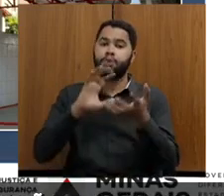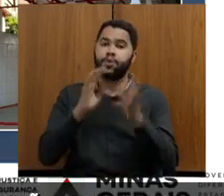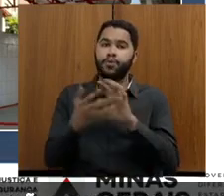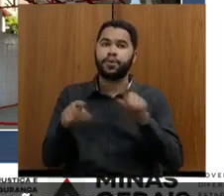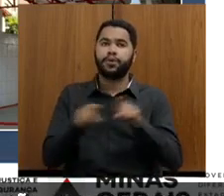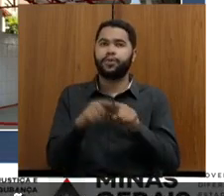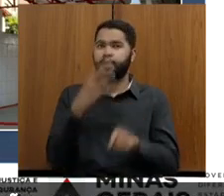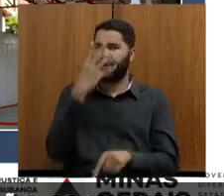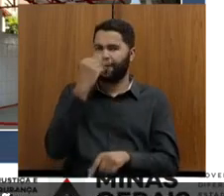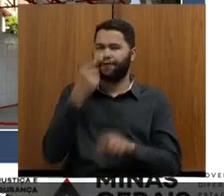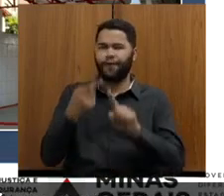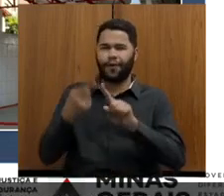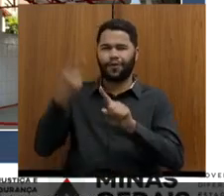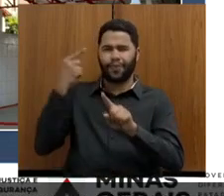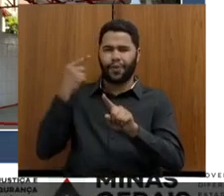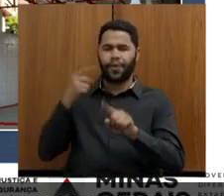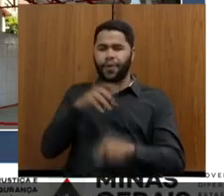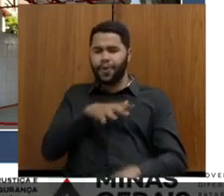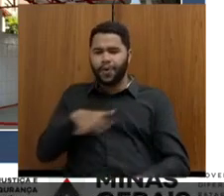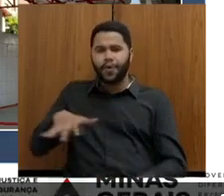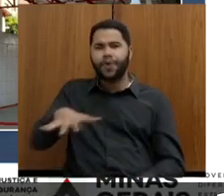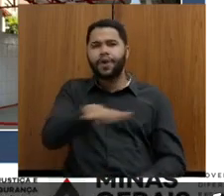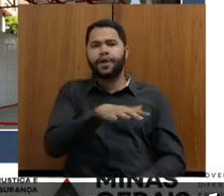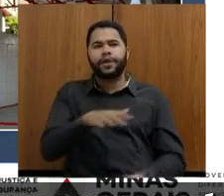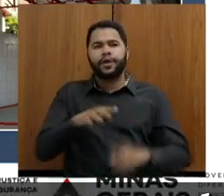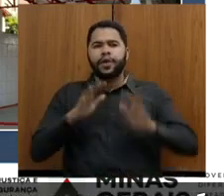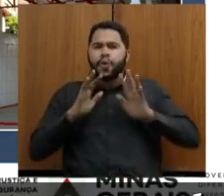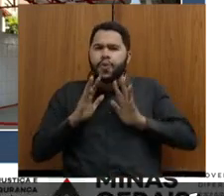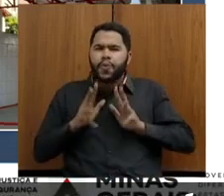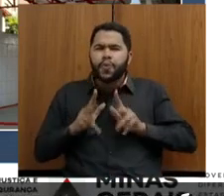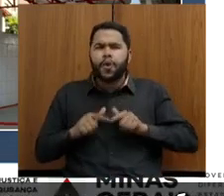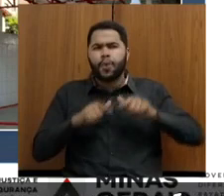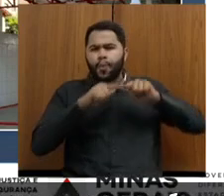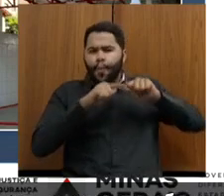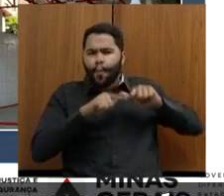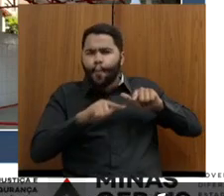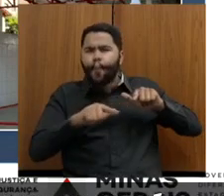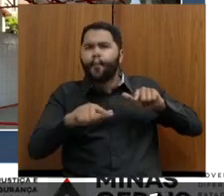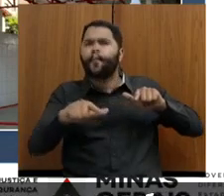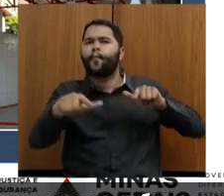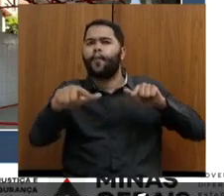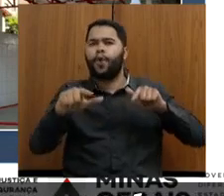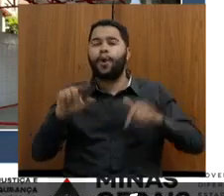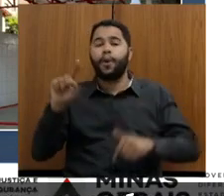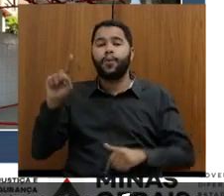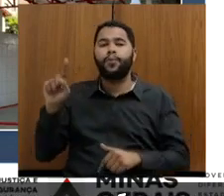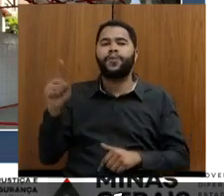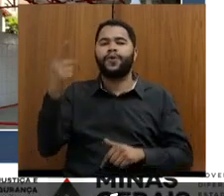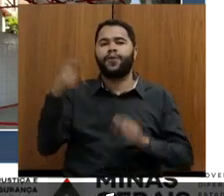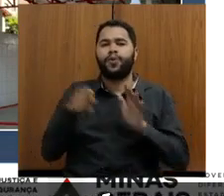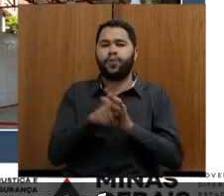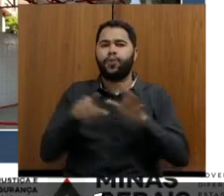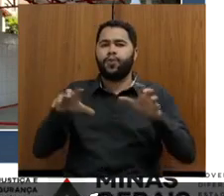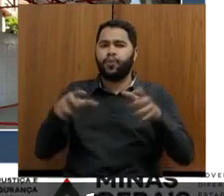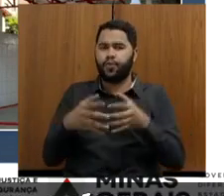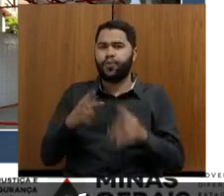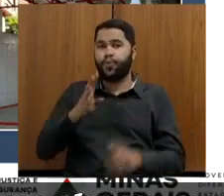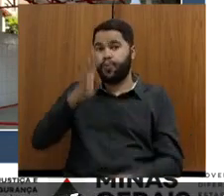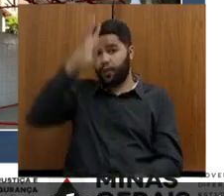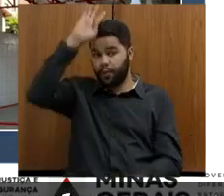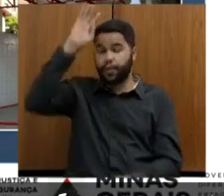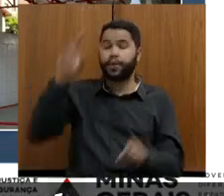exemplo a foto que nós mostramos um espaço de desinfecção e descontaminação no primeiro batalhão de bombeiros